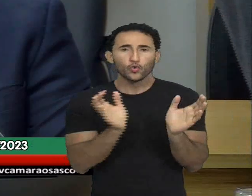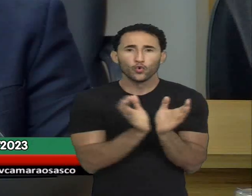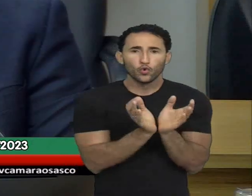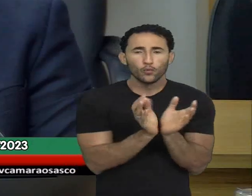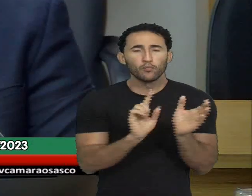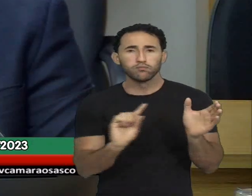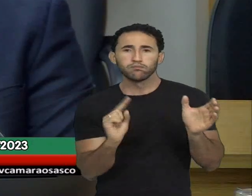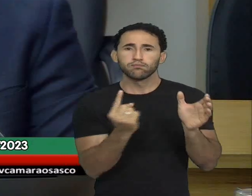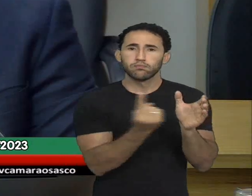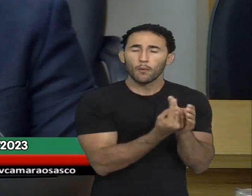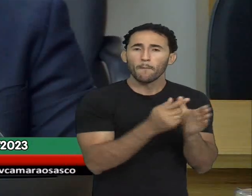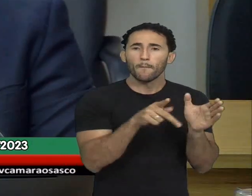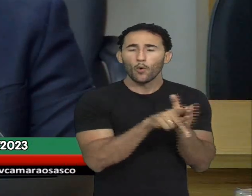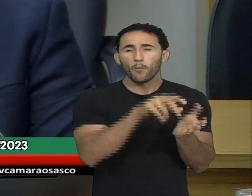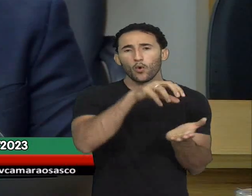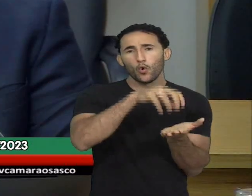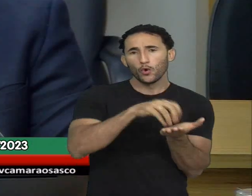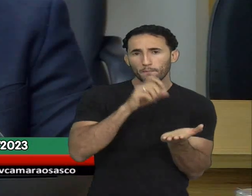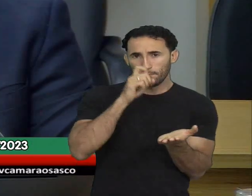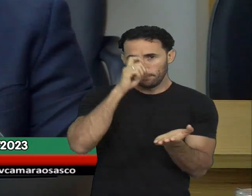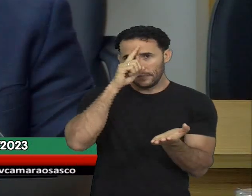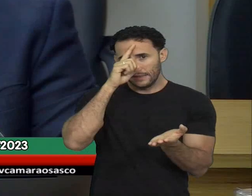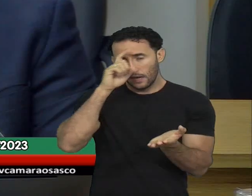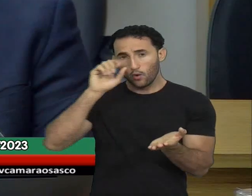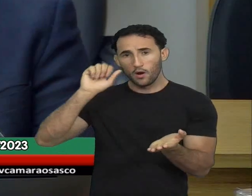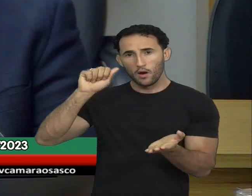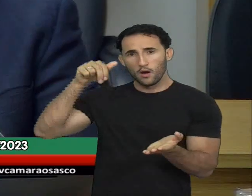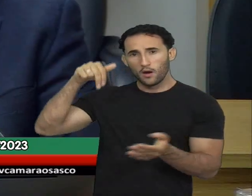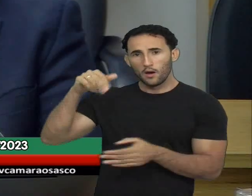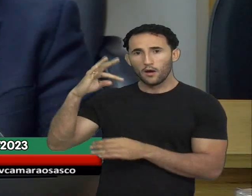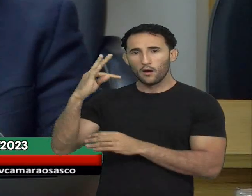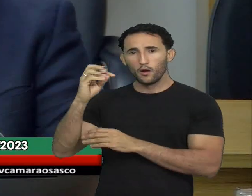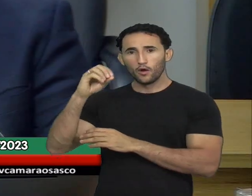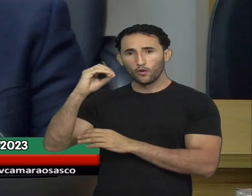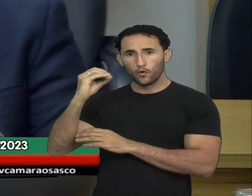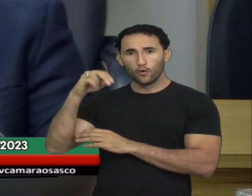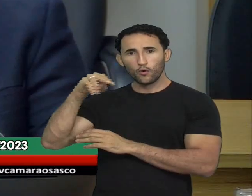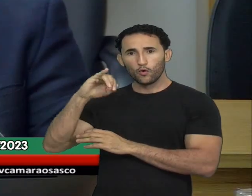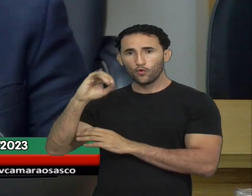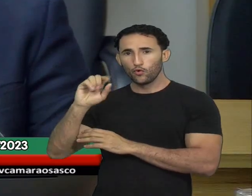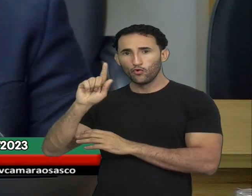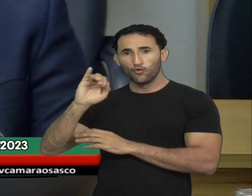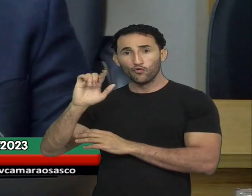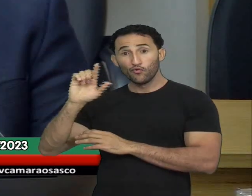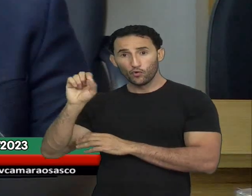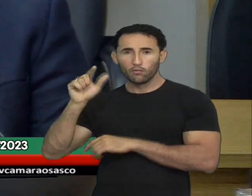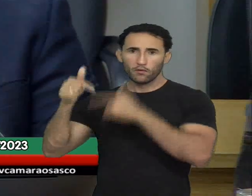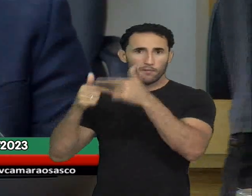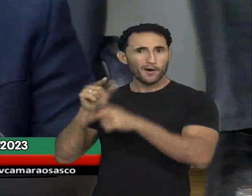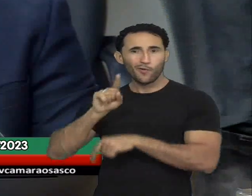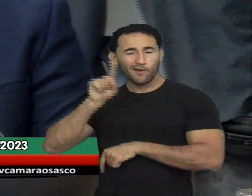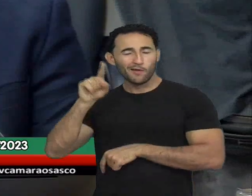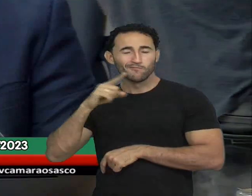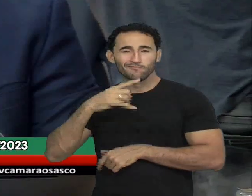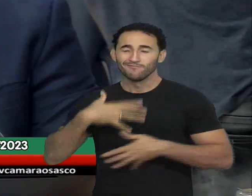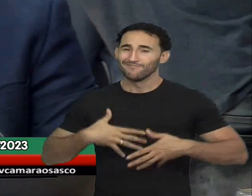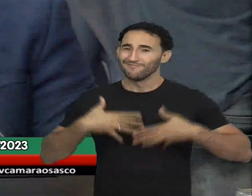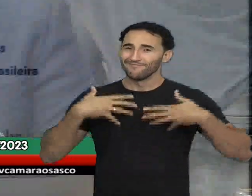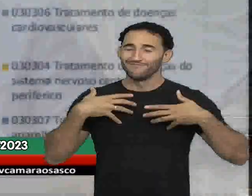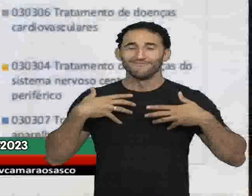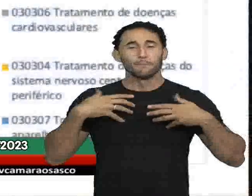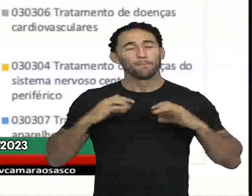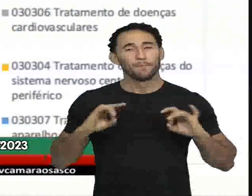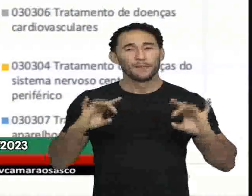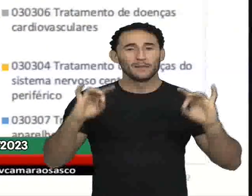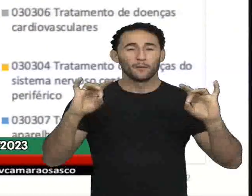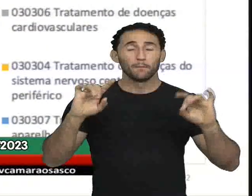Municipal do Antônio Giglio. Tenho a honra de estar presente naquele hospital lá. O primeiro slide que eu quero colocar